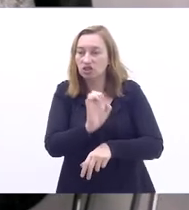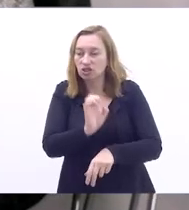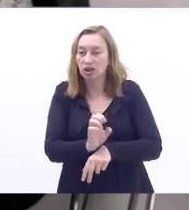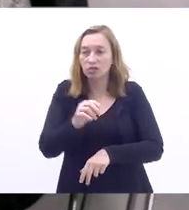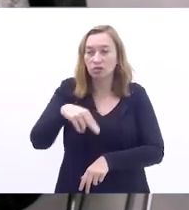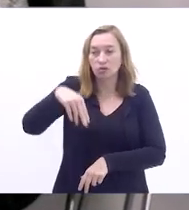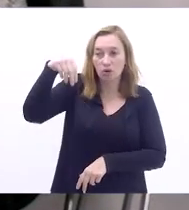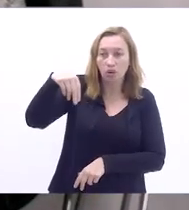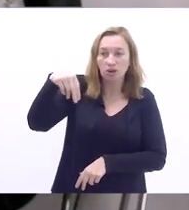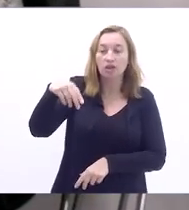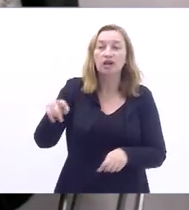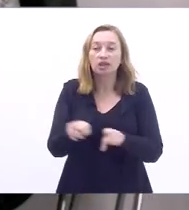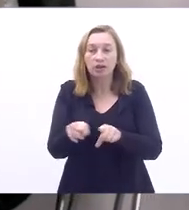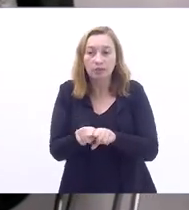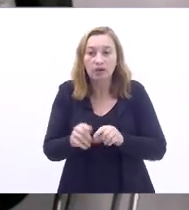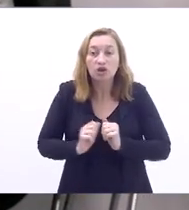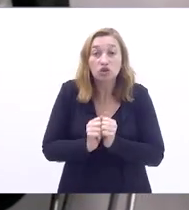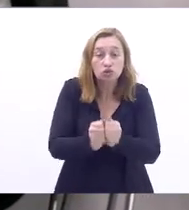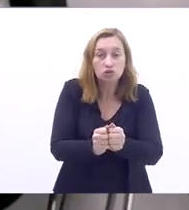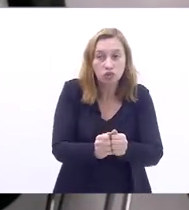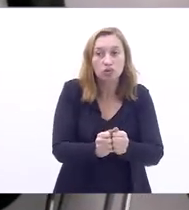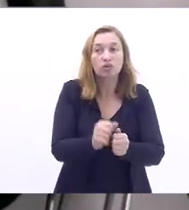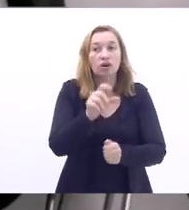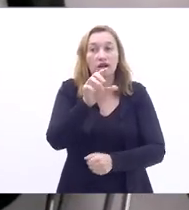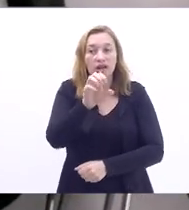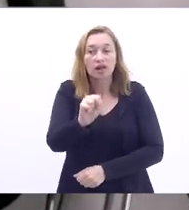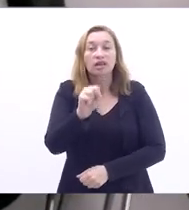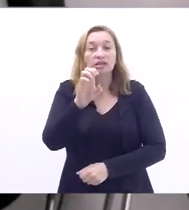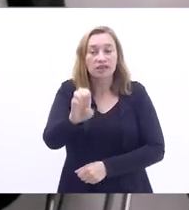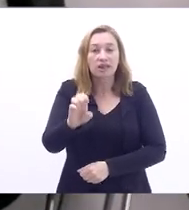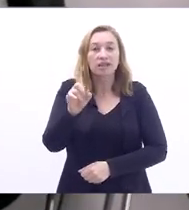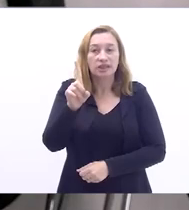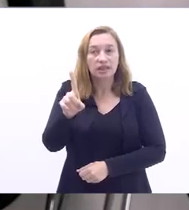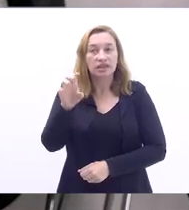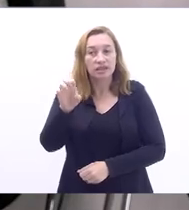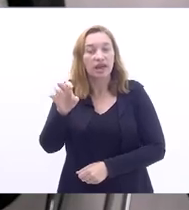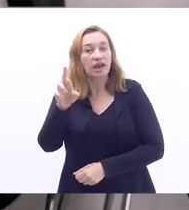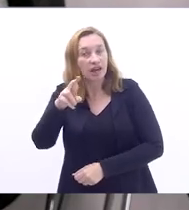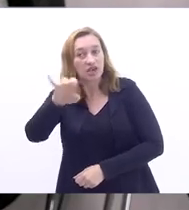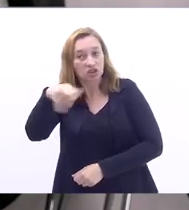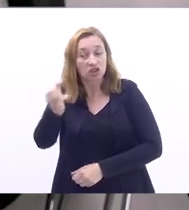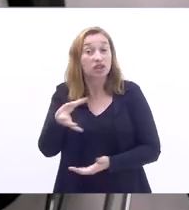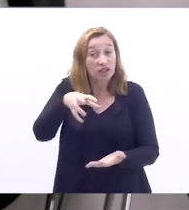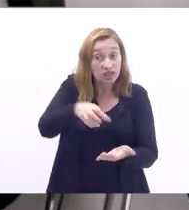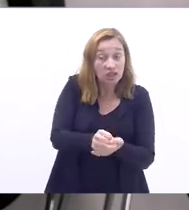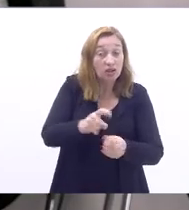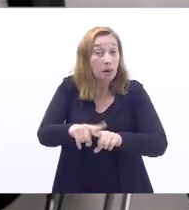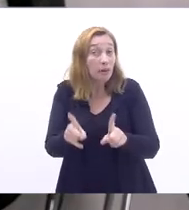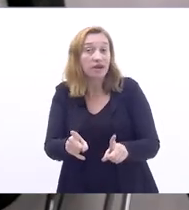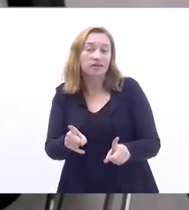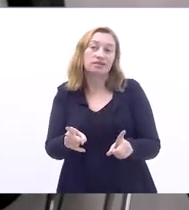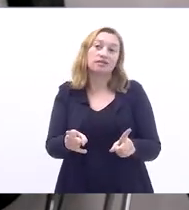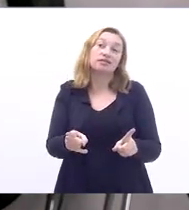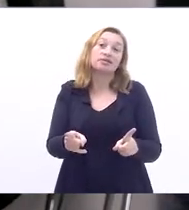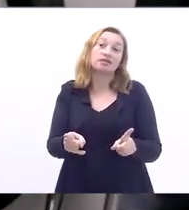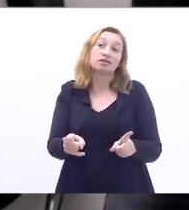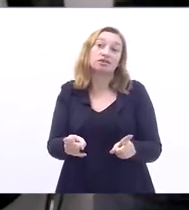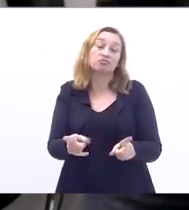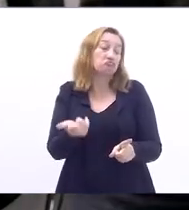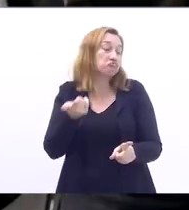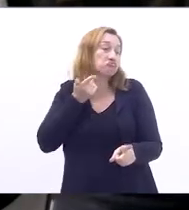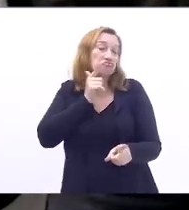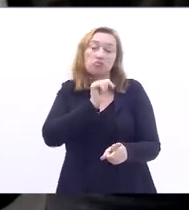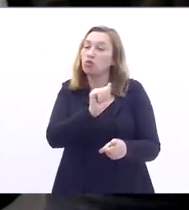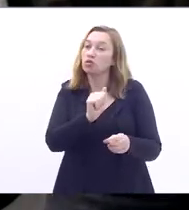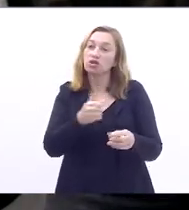do Cederj um esforço coletivo muito forte isso tem que estar registro em conta mas até então nós não